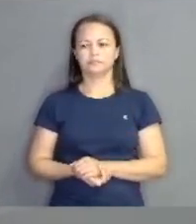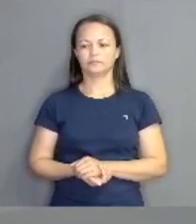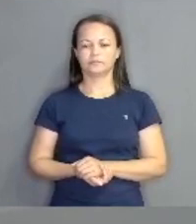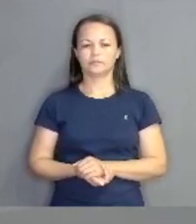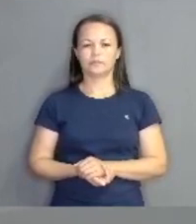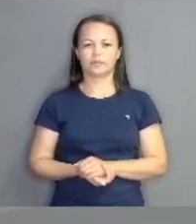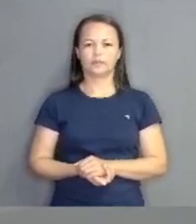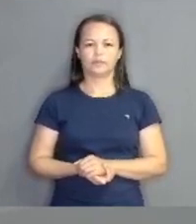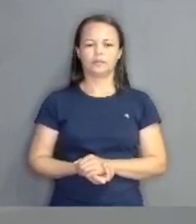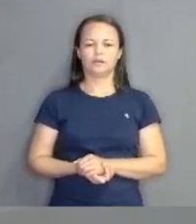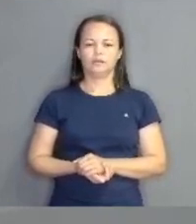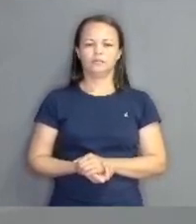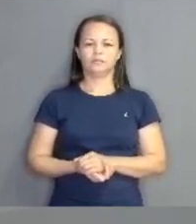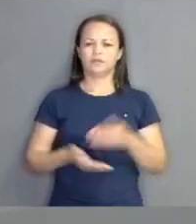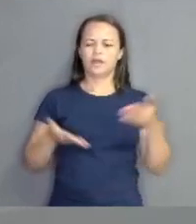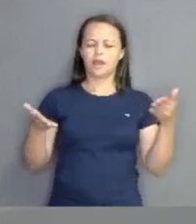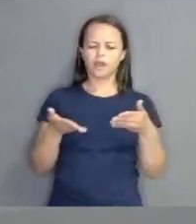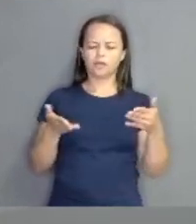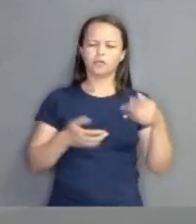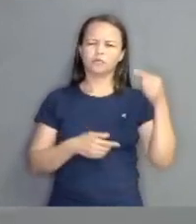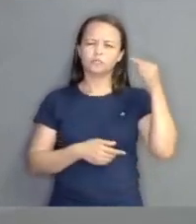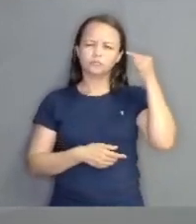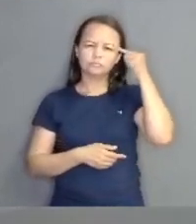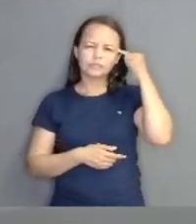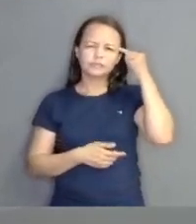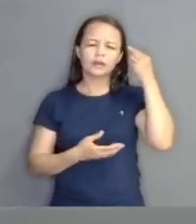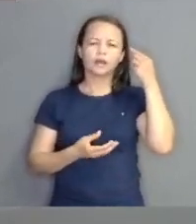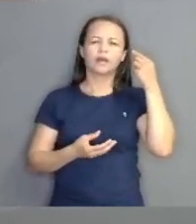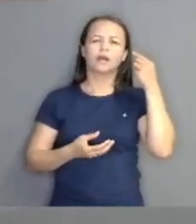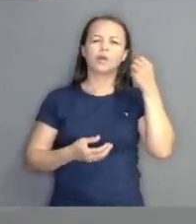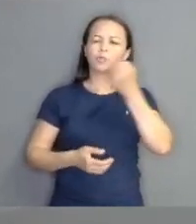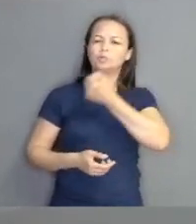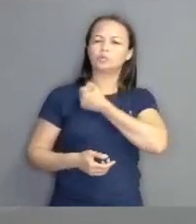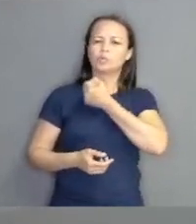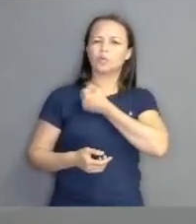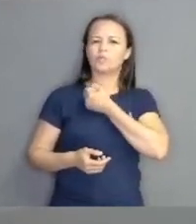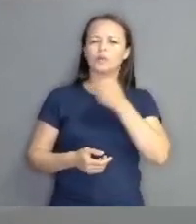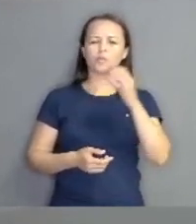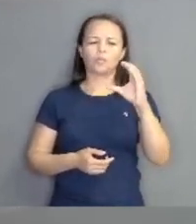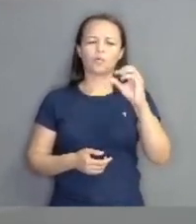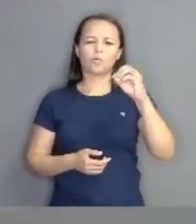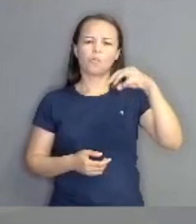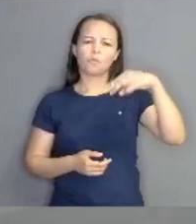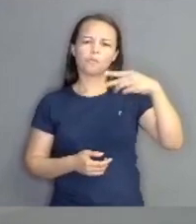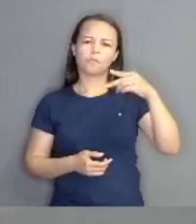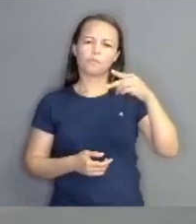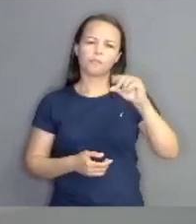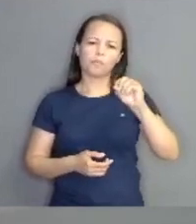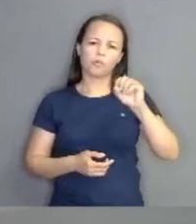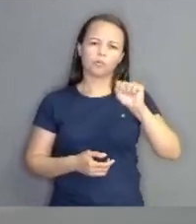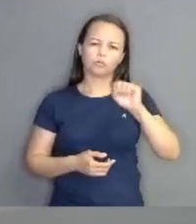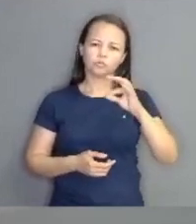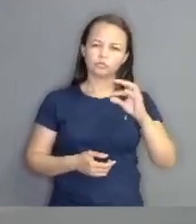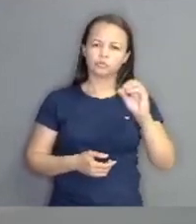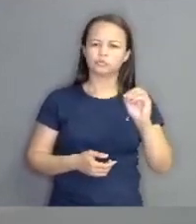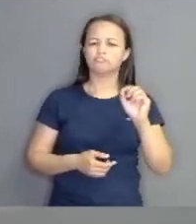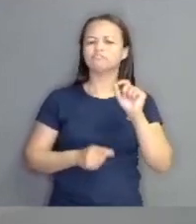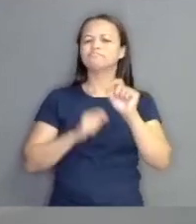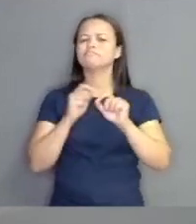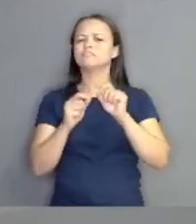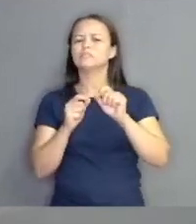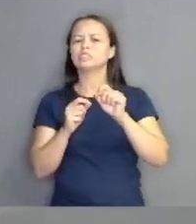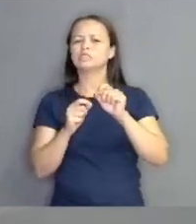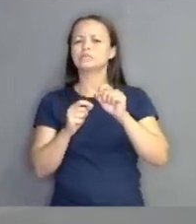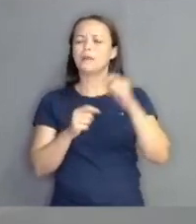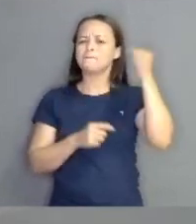Agora vamos pensar em um número composto de. Pensem aí em casa, por esses itens que eu vou dar aqui a